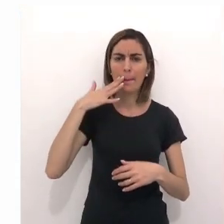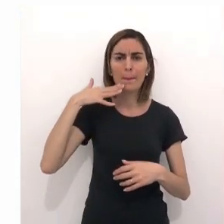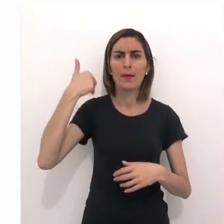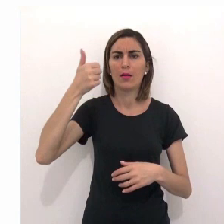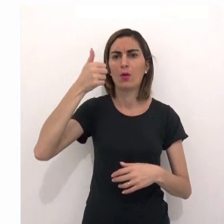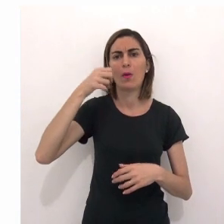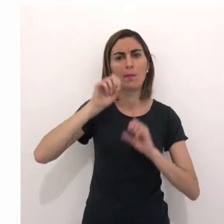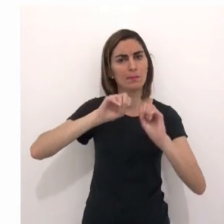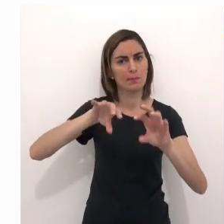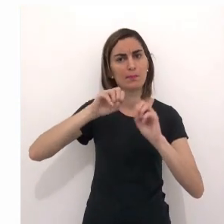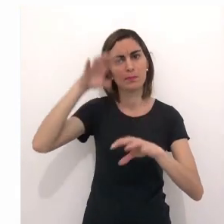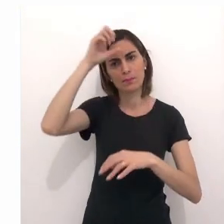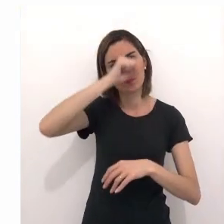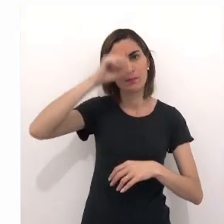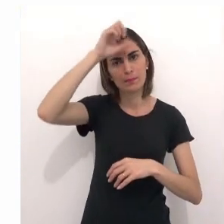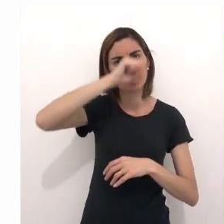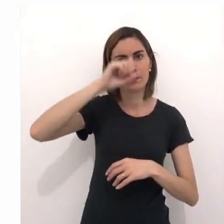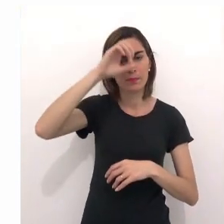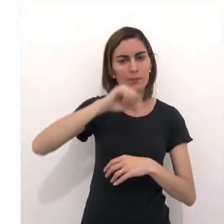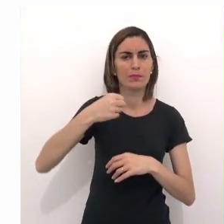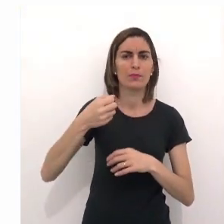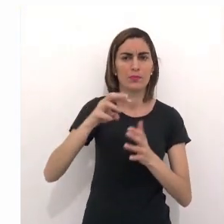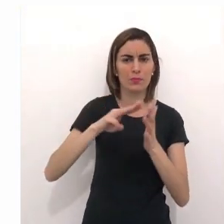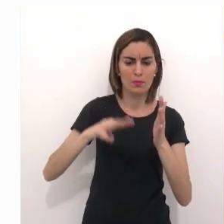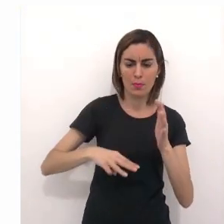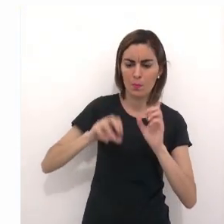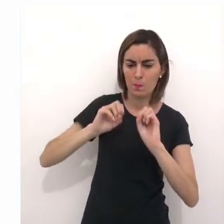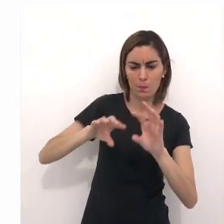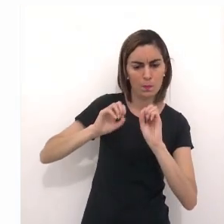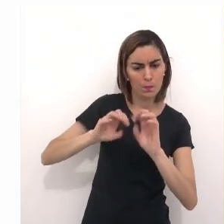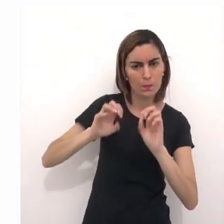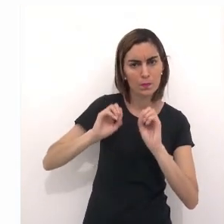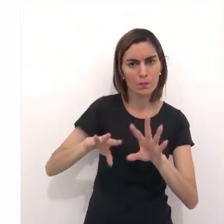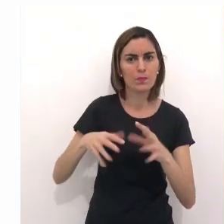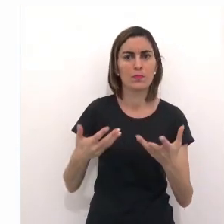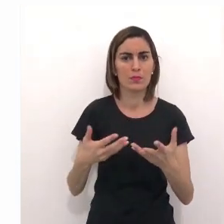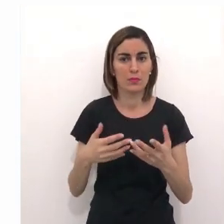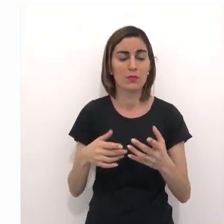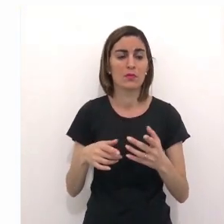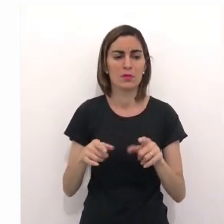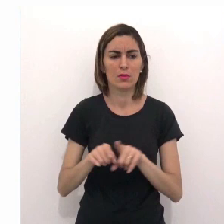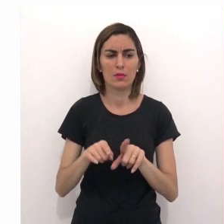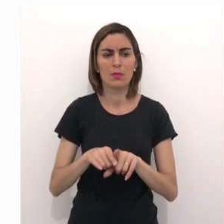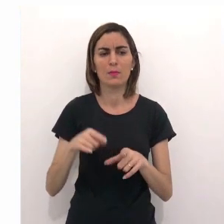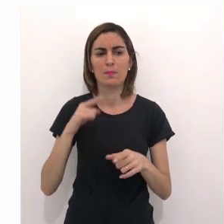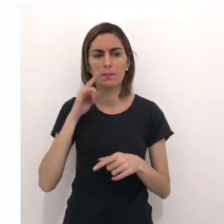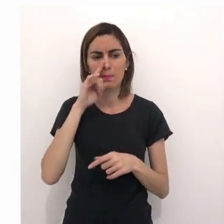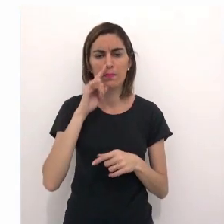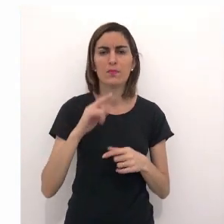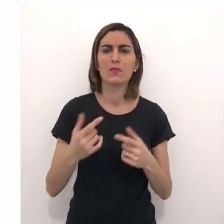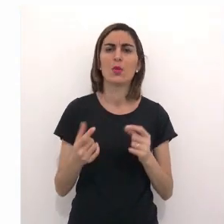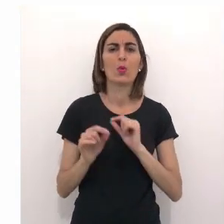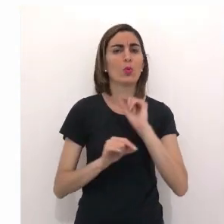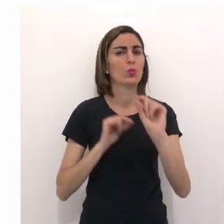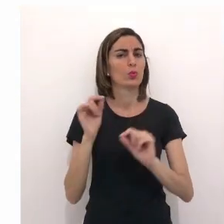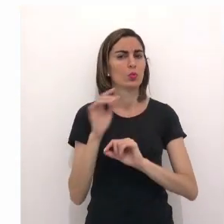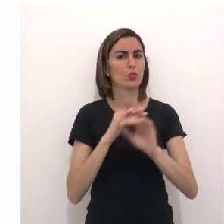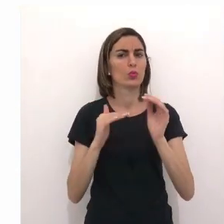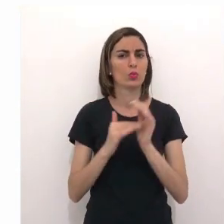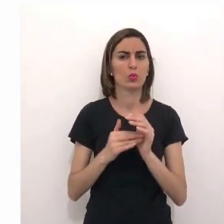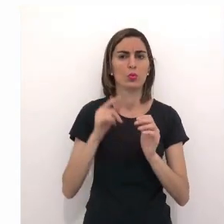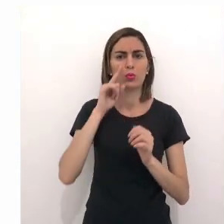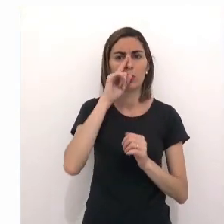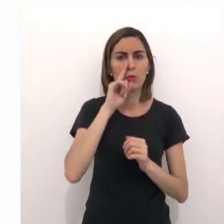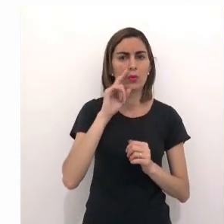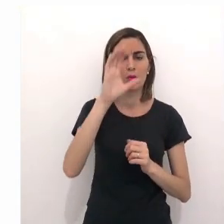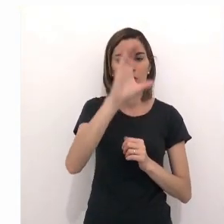Tal método trazia grande risco, sobretudo o risco de o